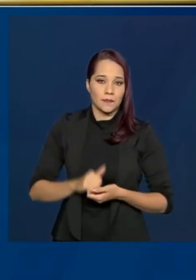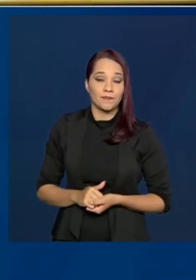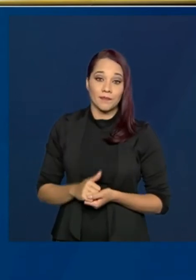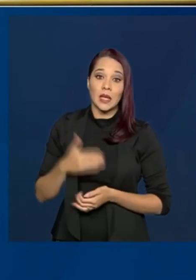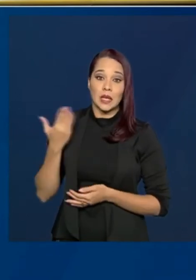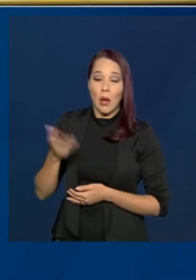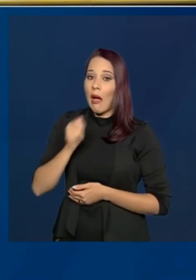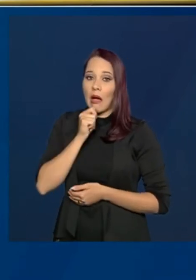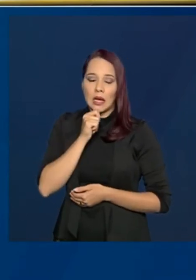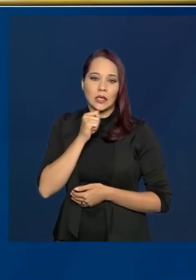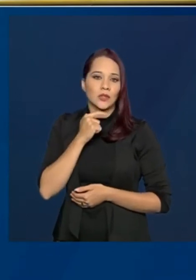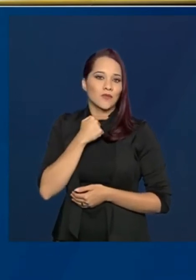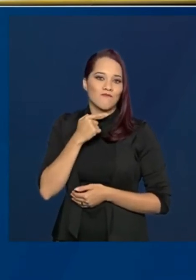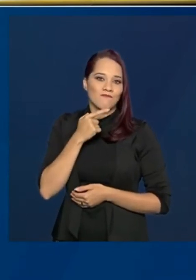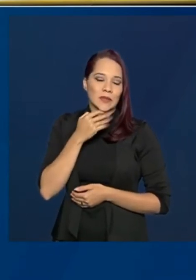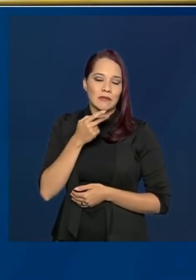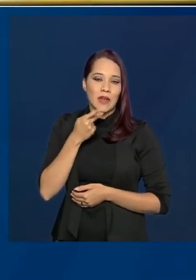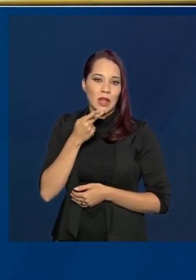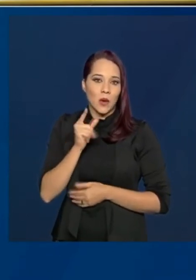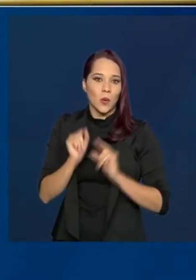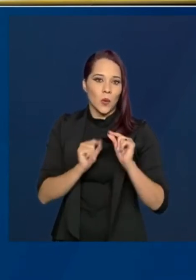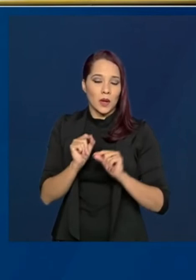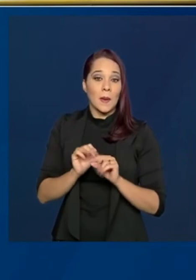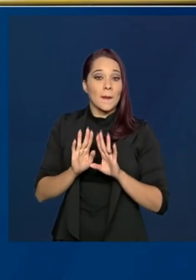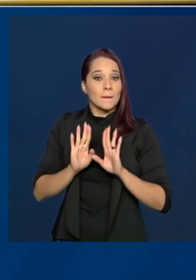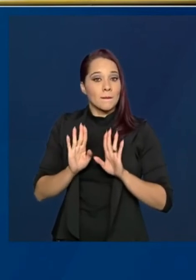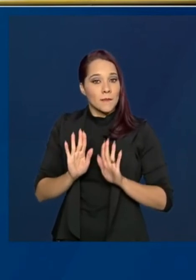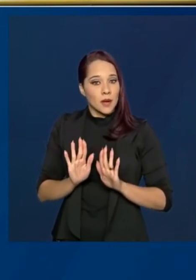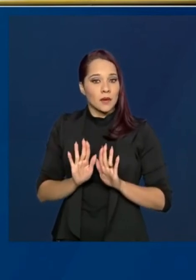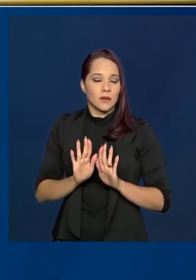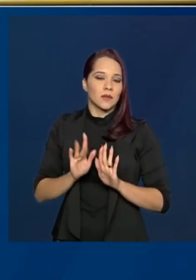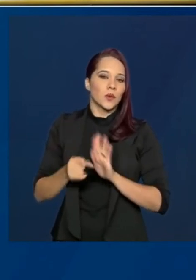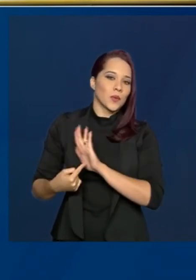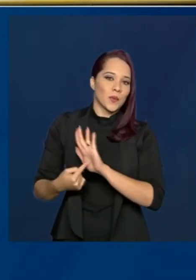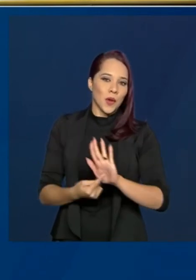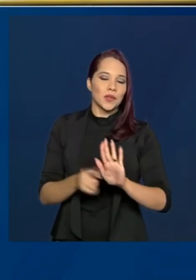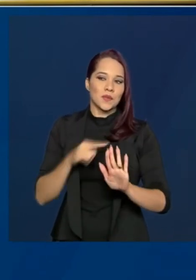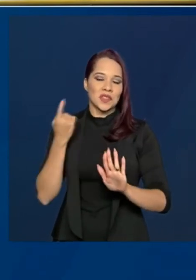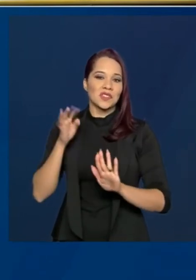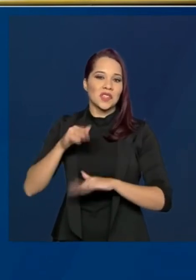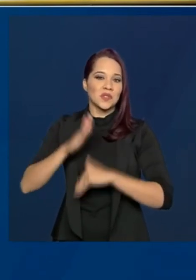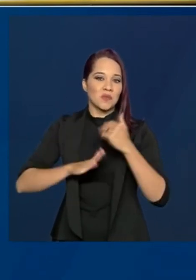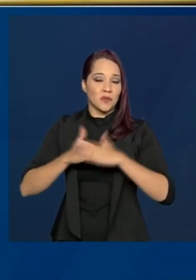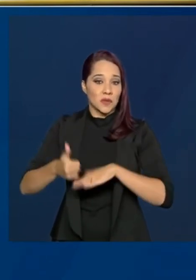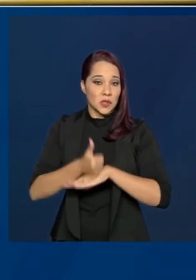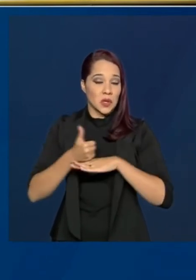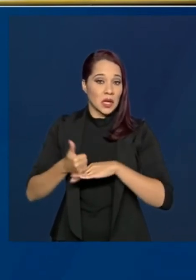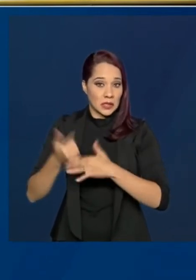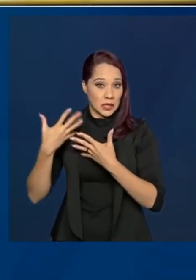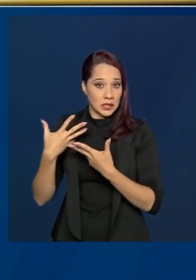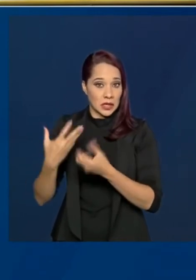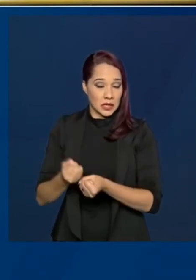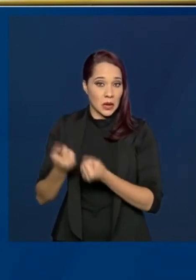nós ainda não podemos tirar conclusões, mas o que mostra para a gente é que esses profissionais que